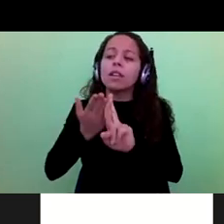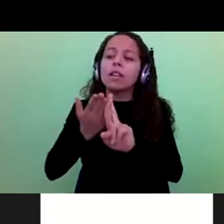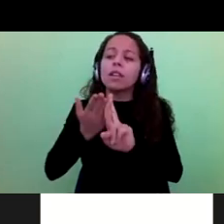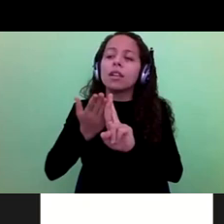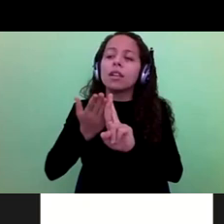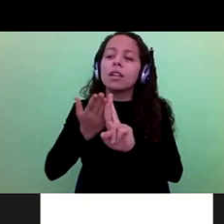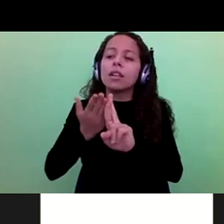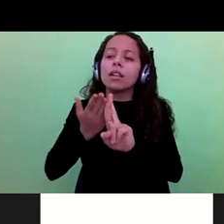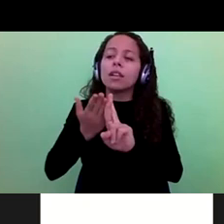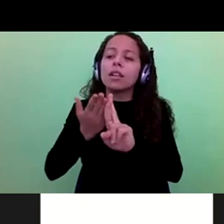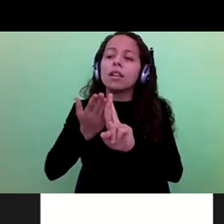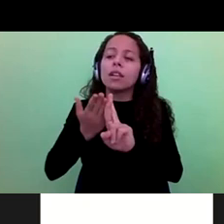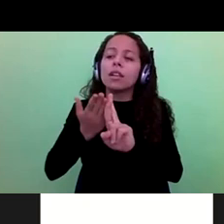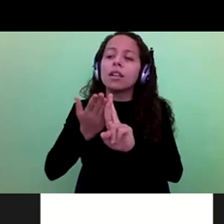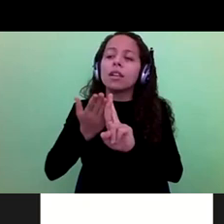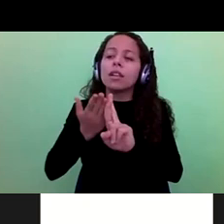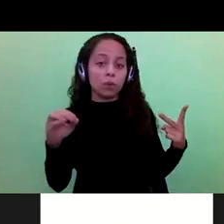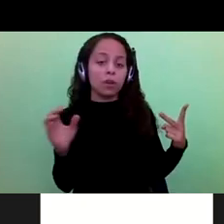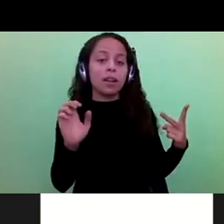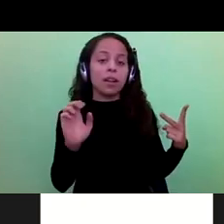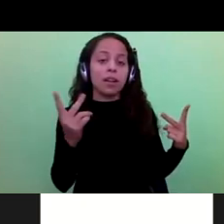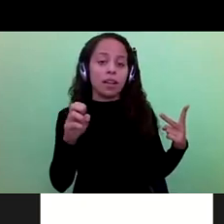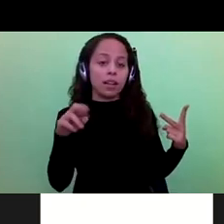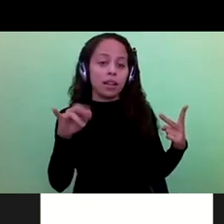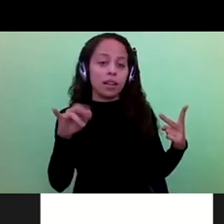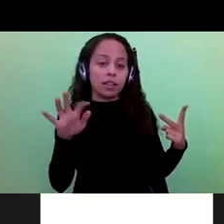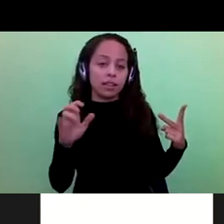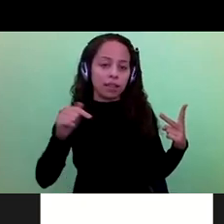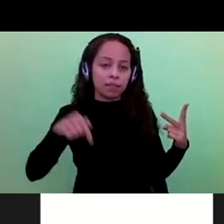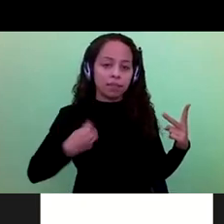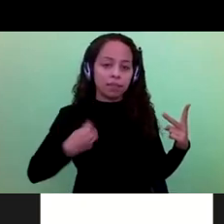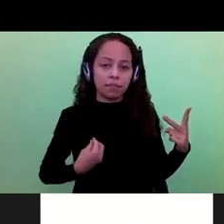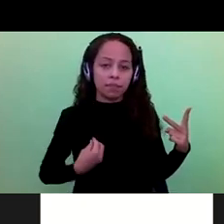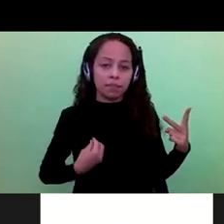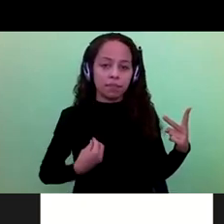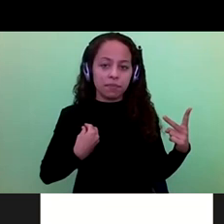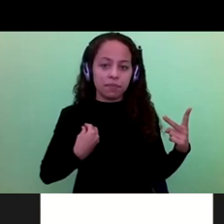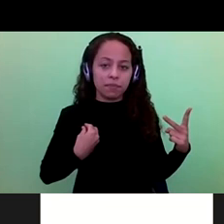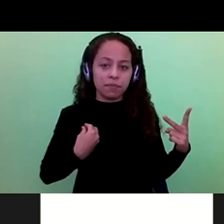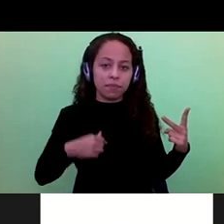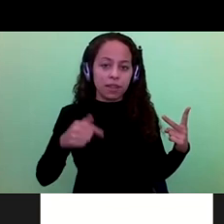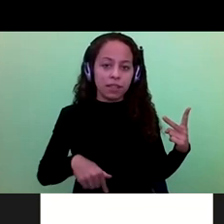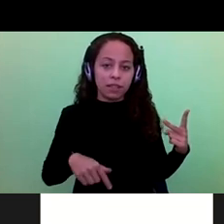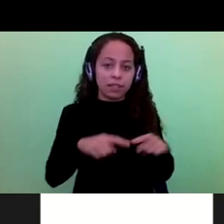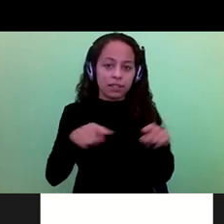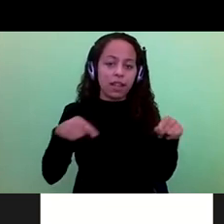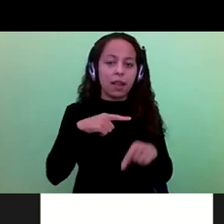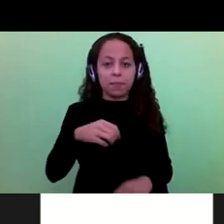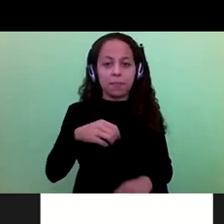do professor Antônio Henrique, que ele mesmo vai fazer, que ele está aqui na sala. Antônio.